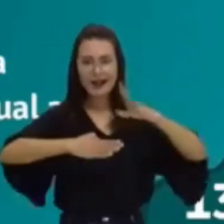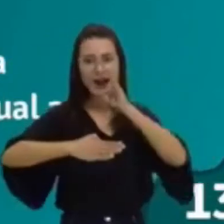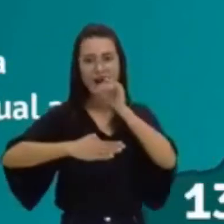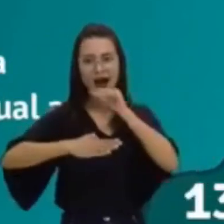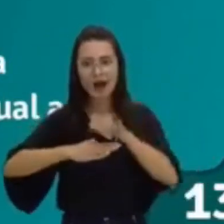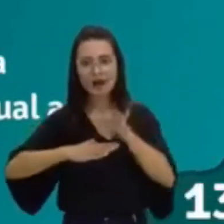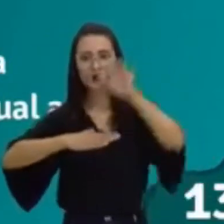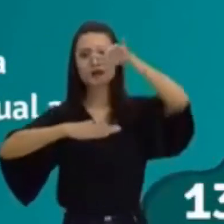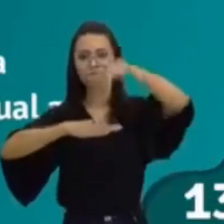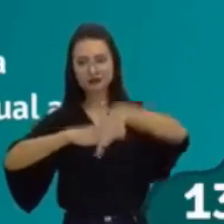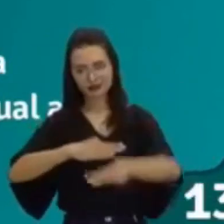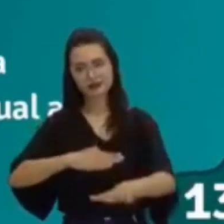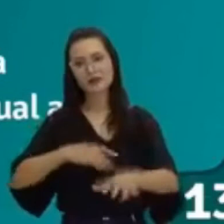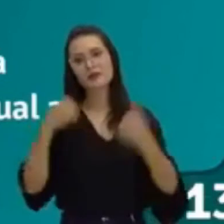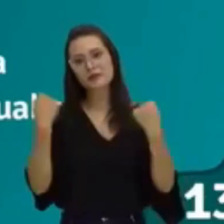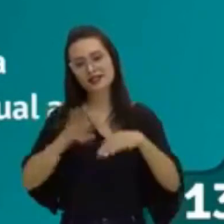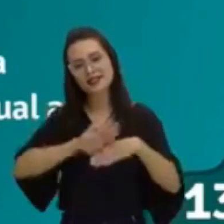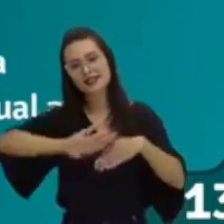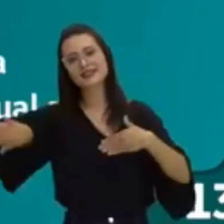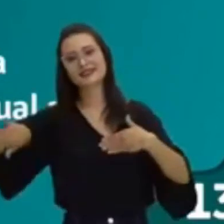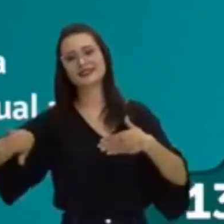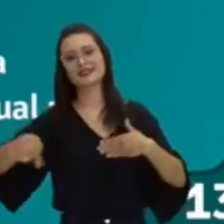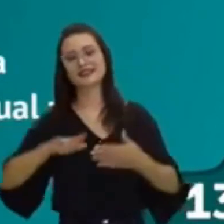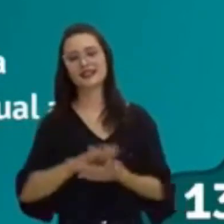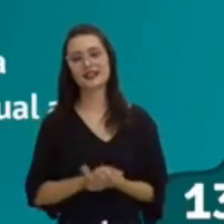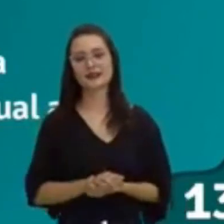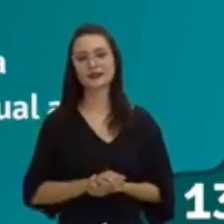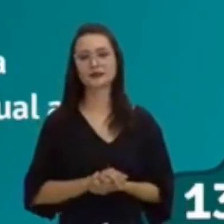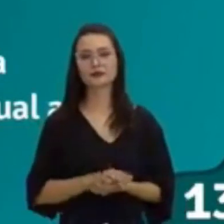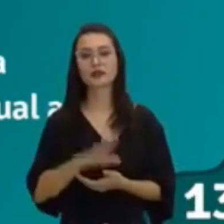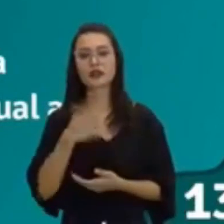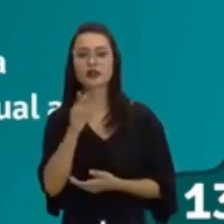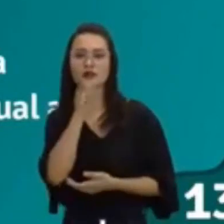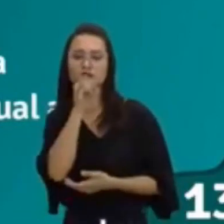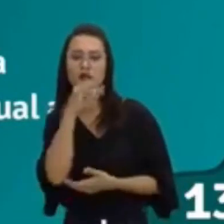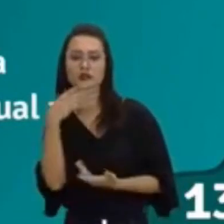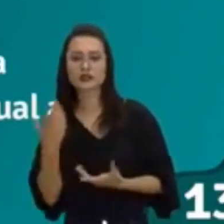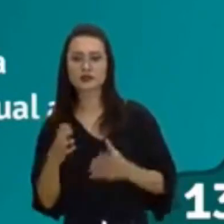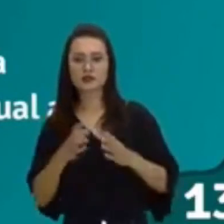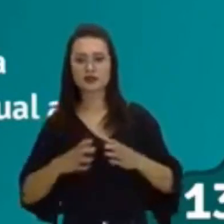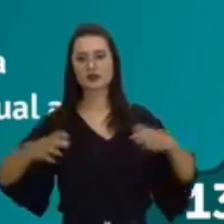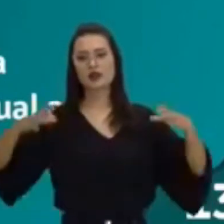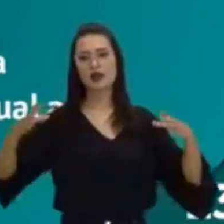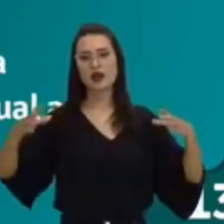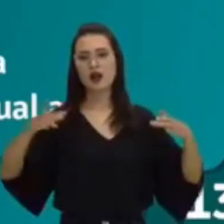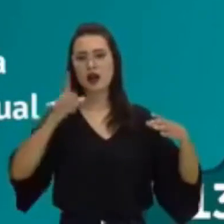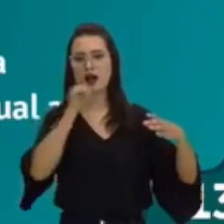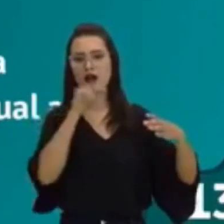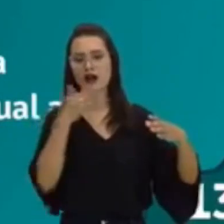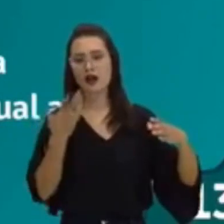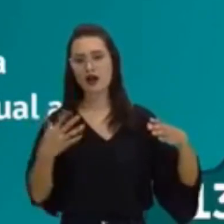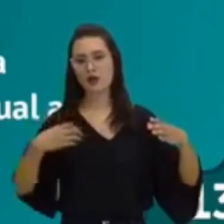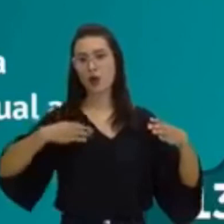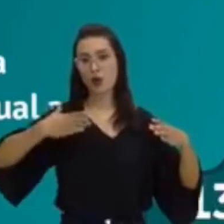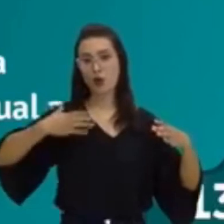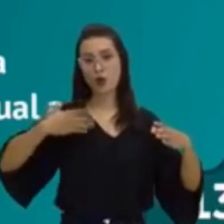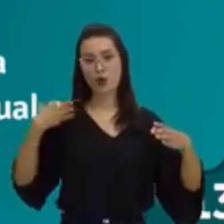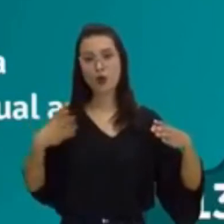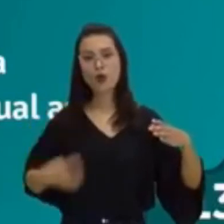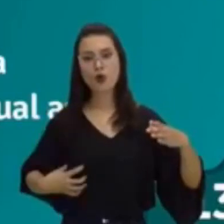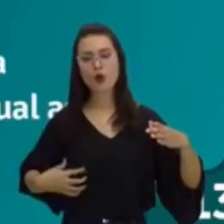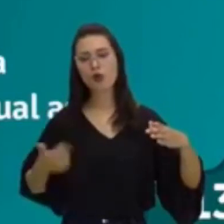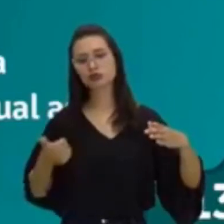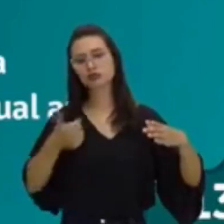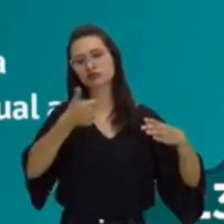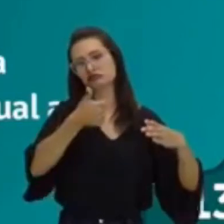chutando aqui um chute bem feio, né, professor Richard? Professor Charles? Mas se ele tiver um volume de 100 litros... É mais ou menos o